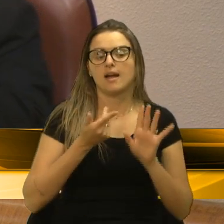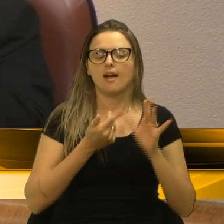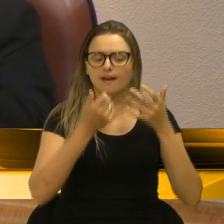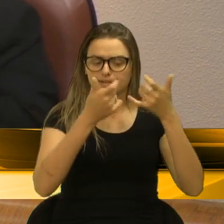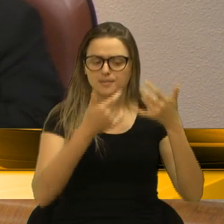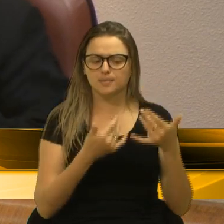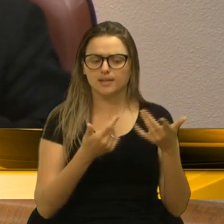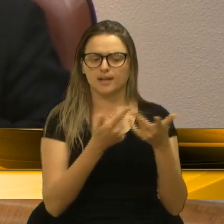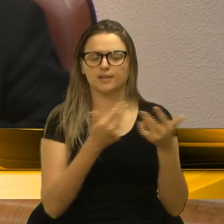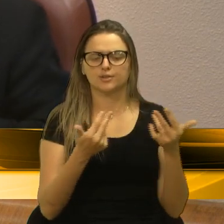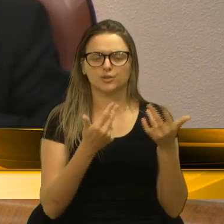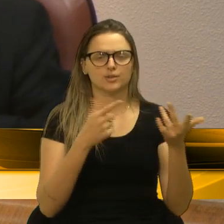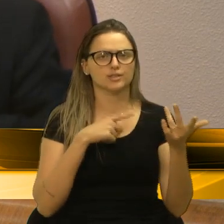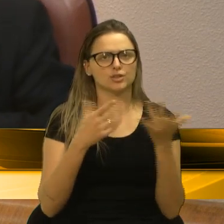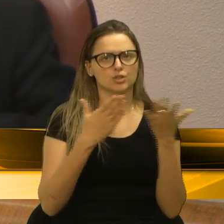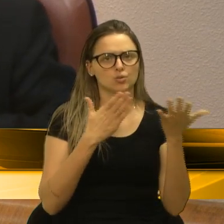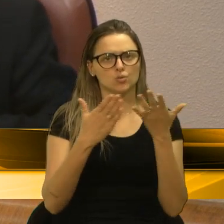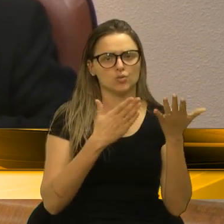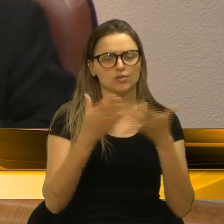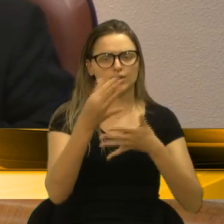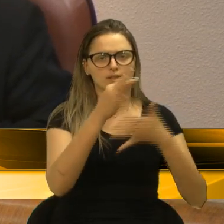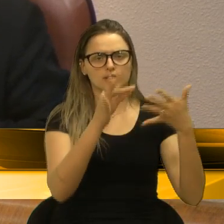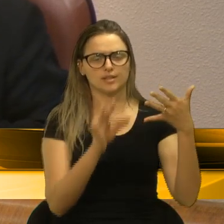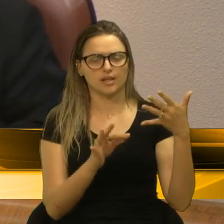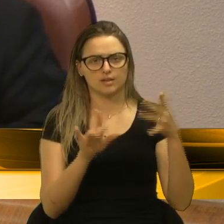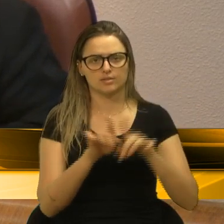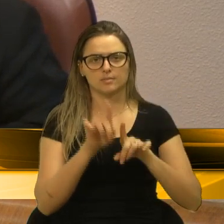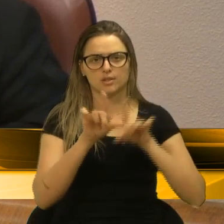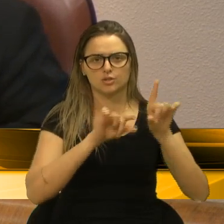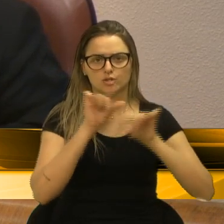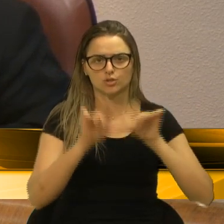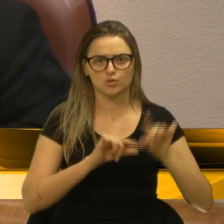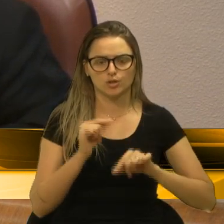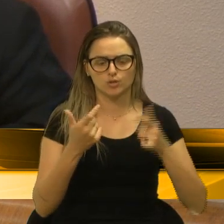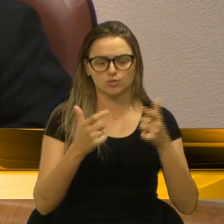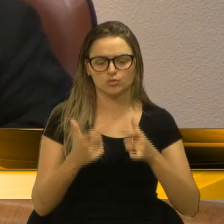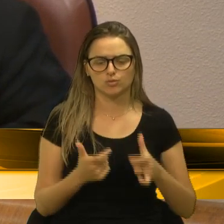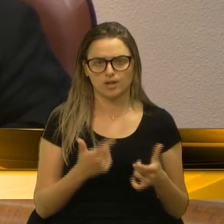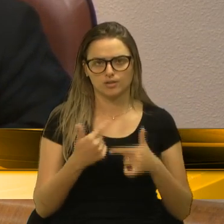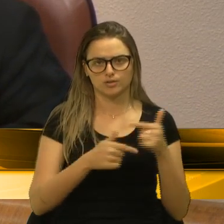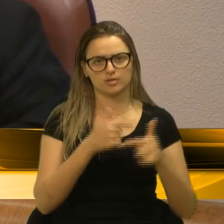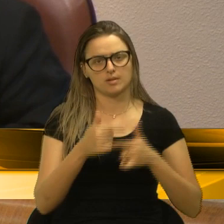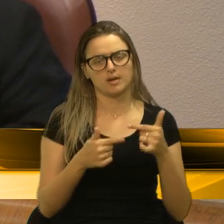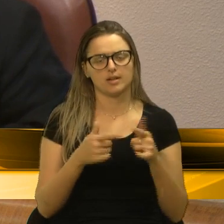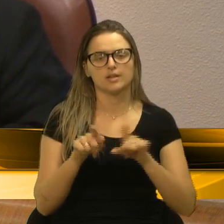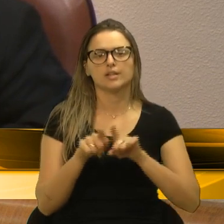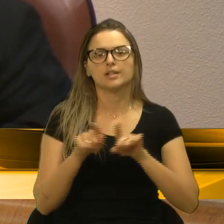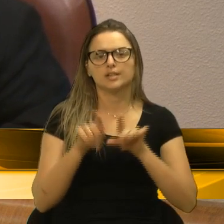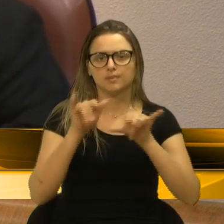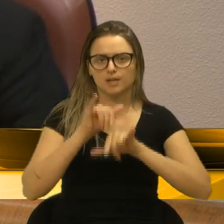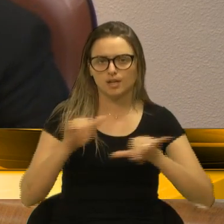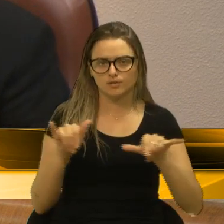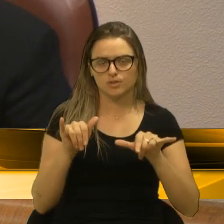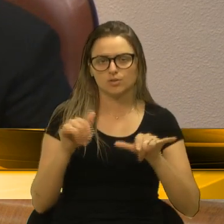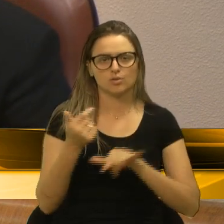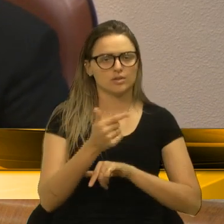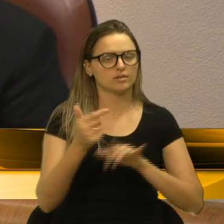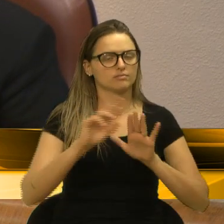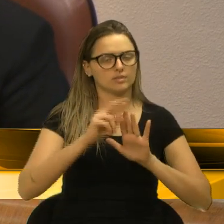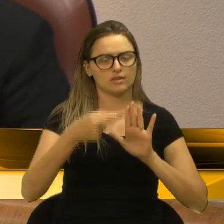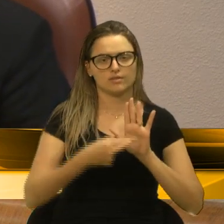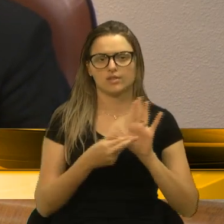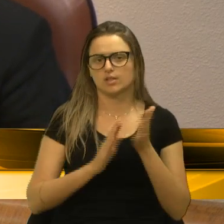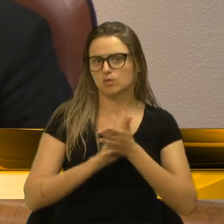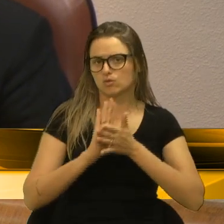e, dentro de critérios, a oportunidade de escolherem os locais de trabalho. Informou ainda que não houve resolução